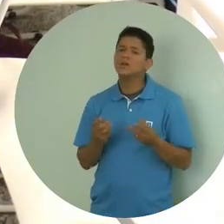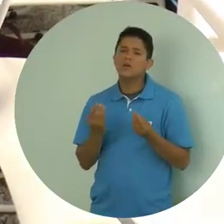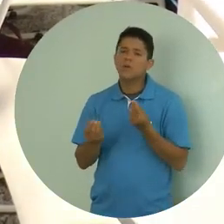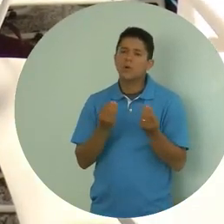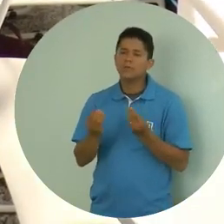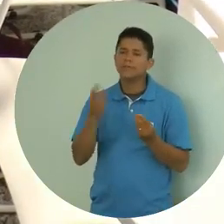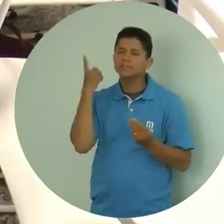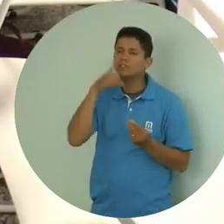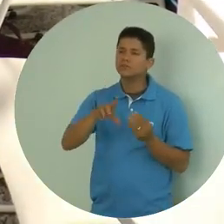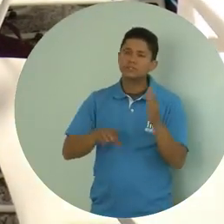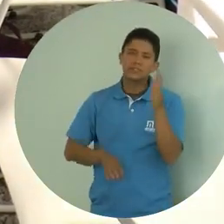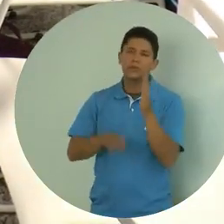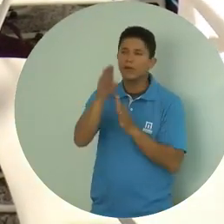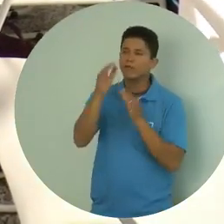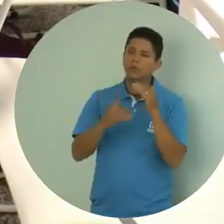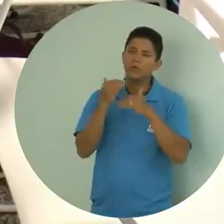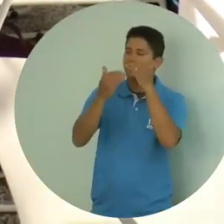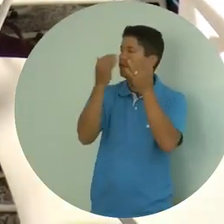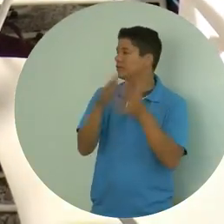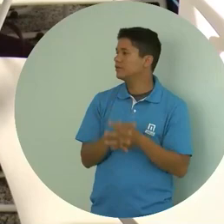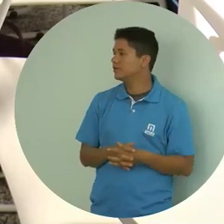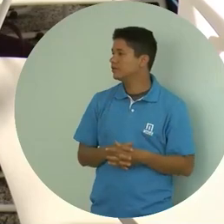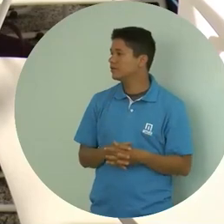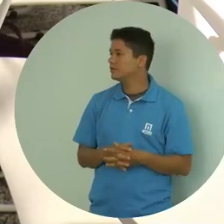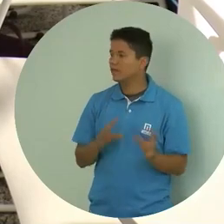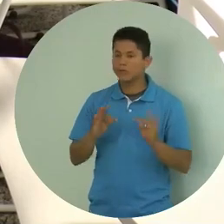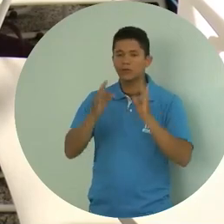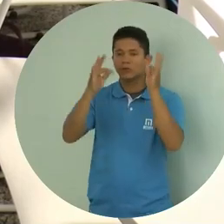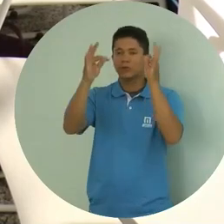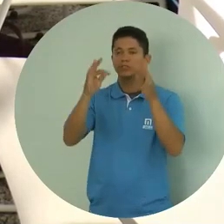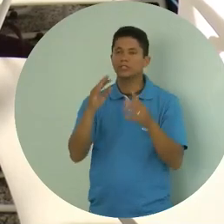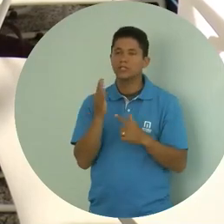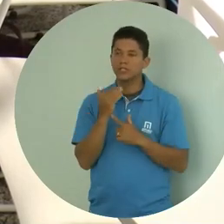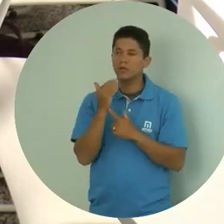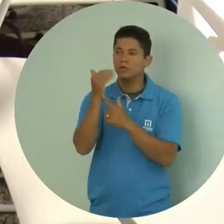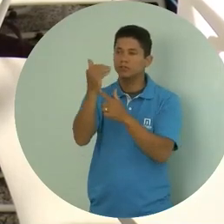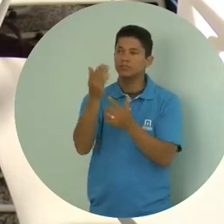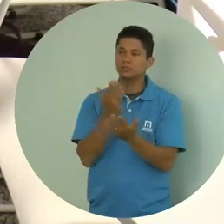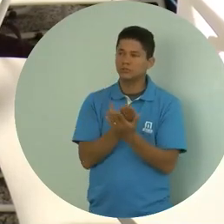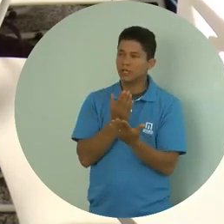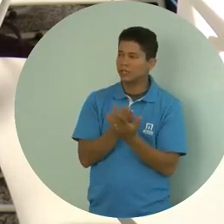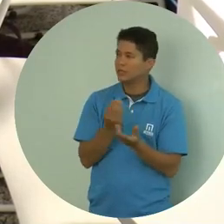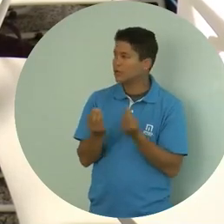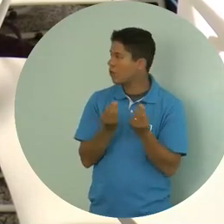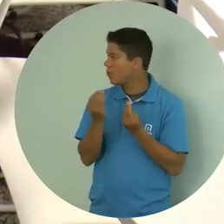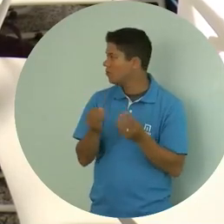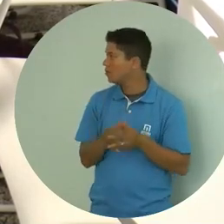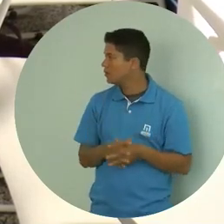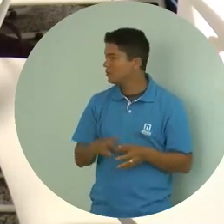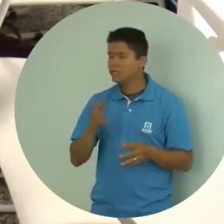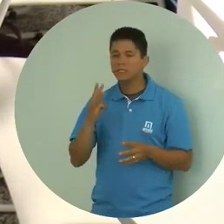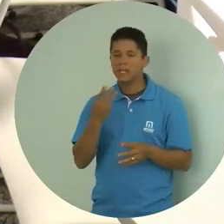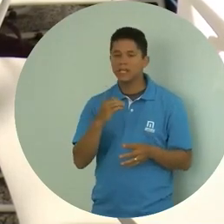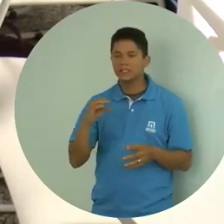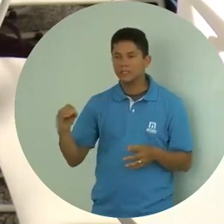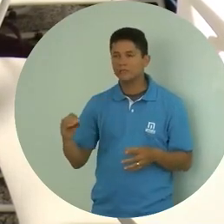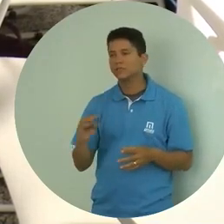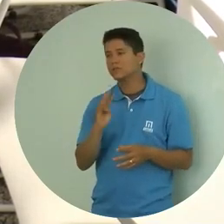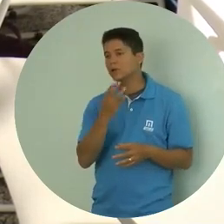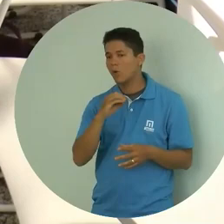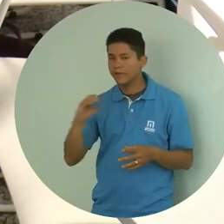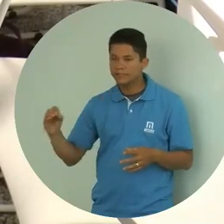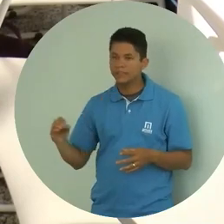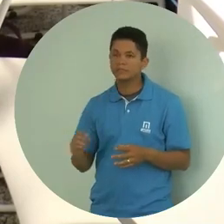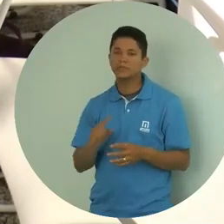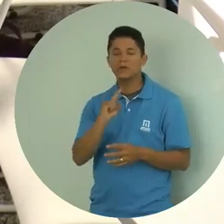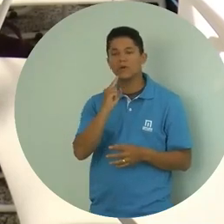evoluir nessas concretagens, né? A partir da tecnologia do concreto que foi estudada? Você conseguia concretar 300, 400 e depois as camadas, o